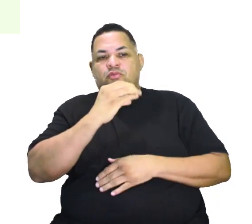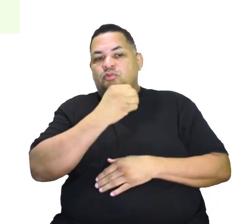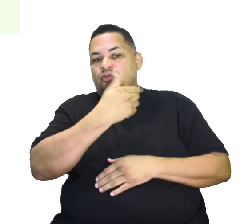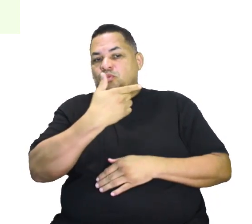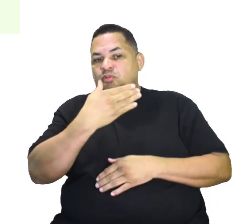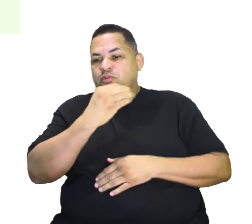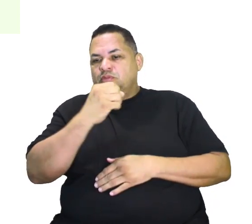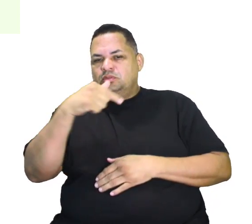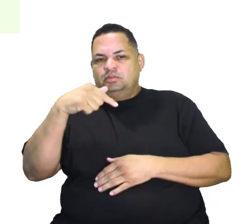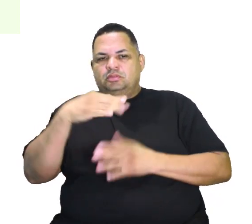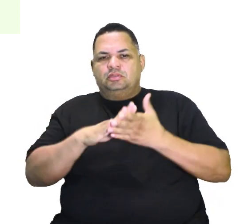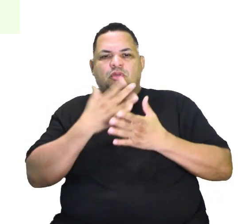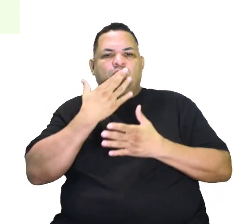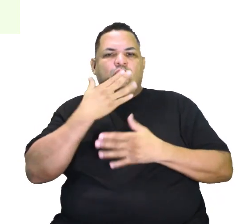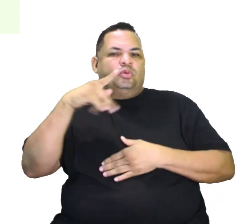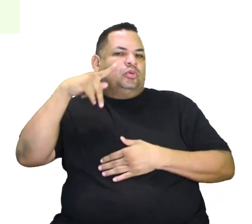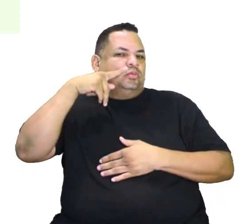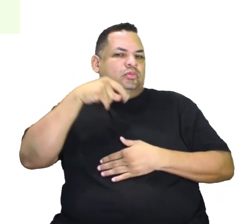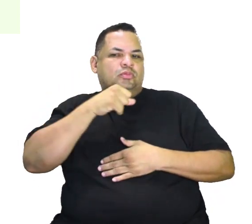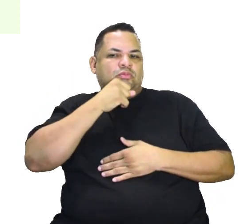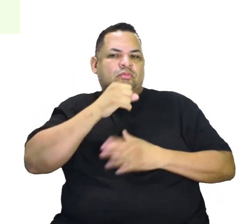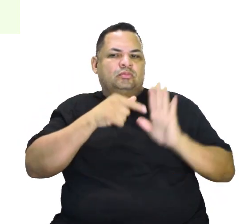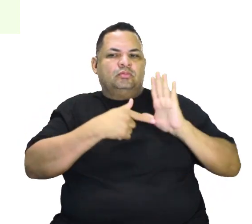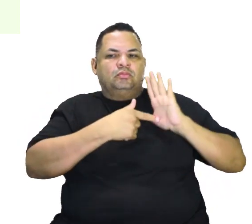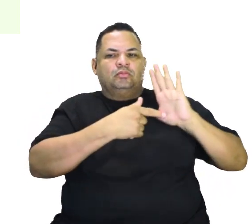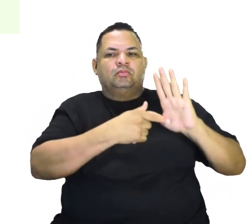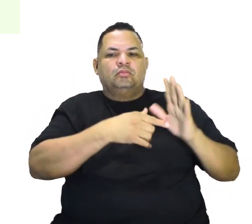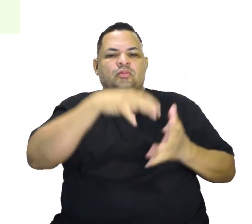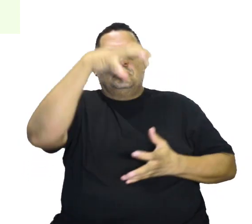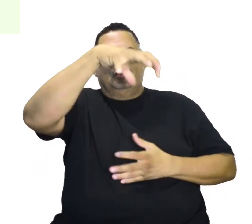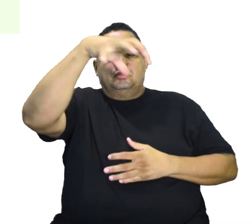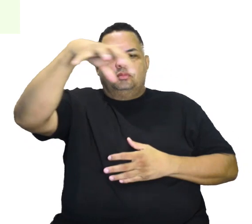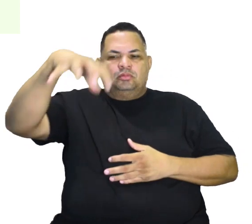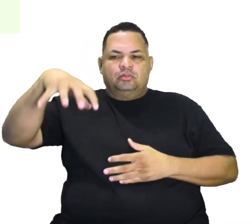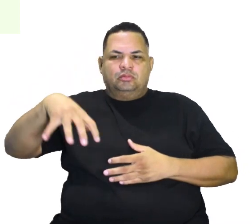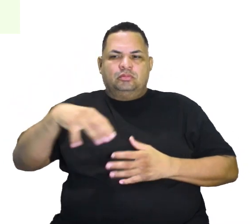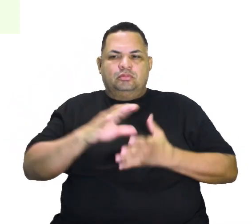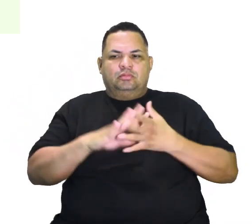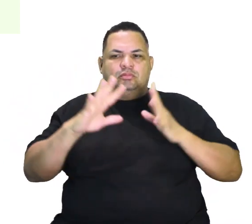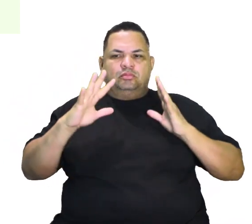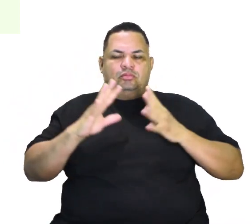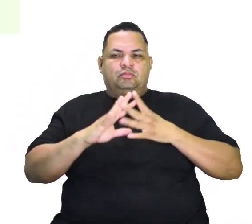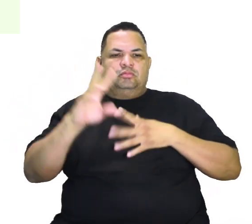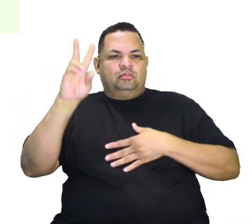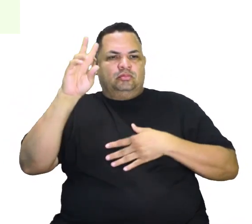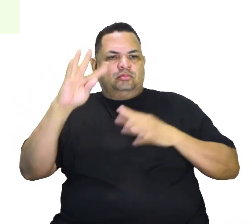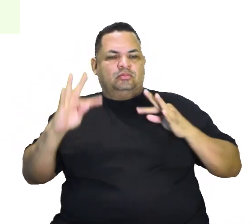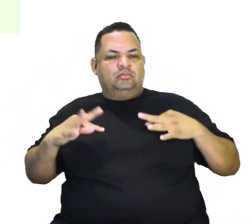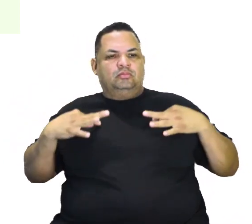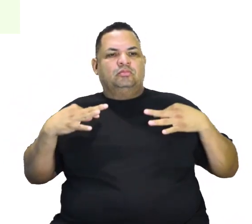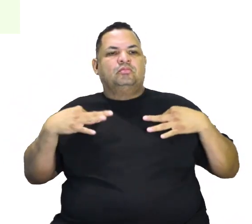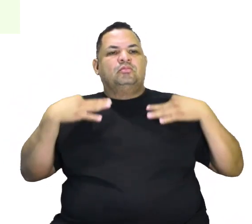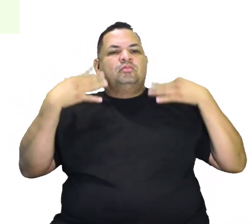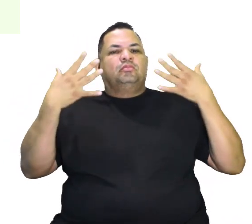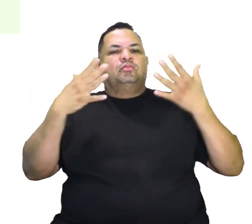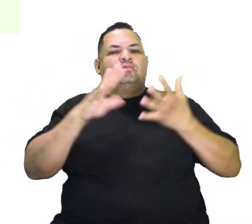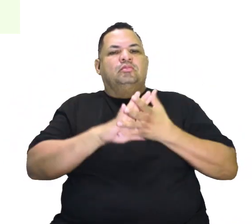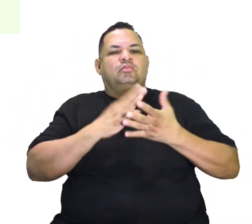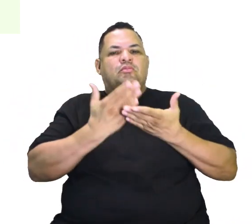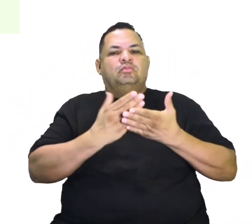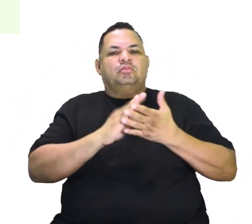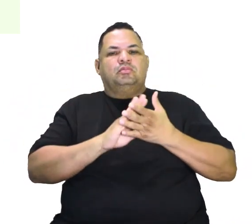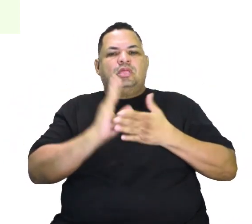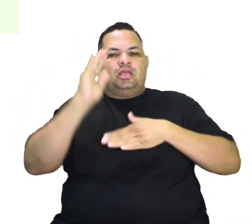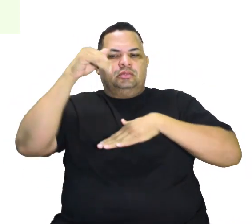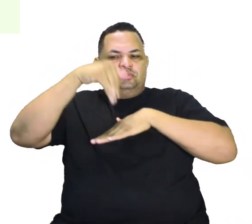fez a exposição As Cores de Porto Velho, onde ele retratou os pontos turísticos, também a extinta